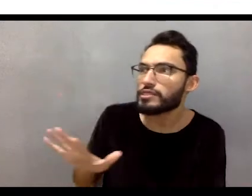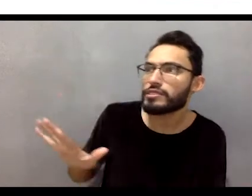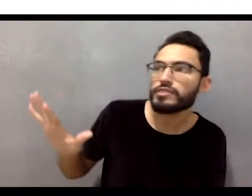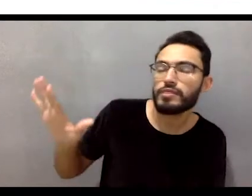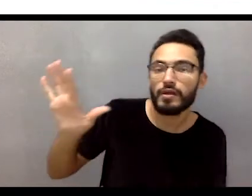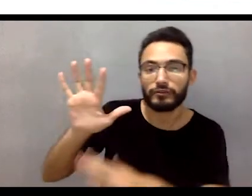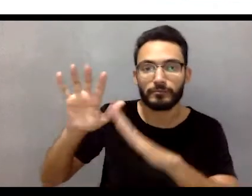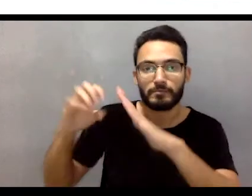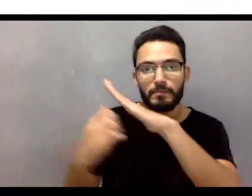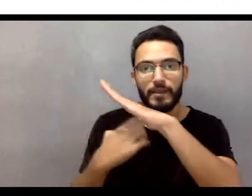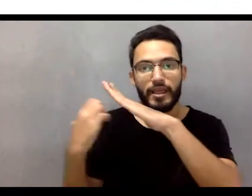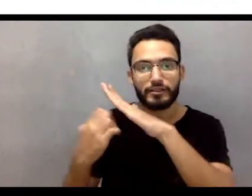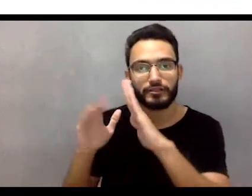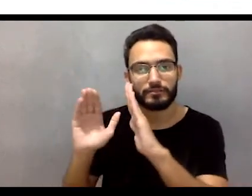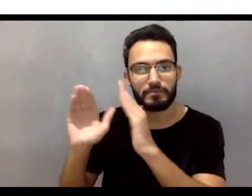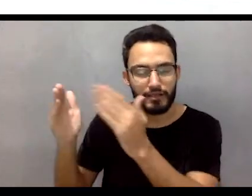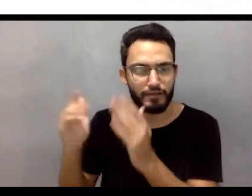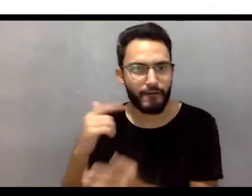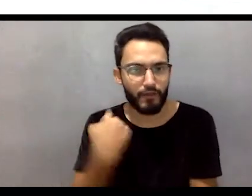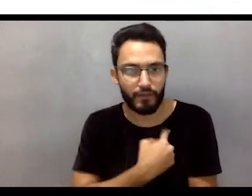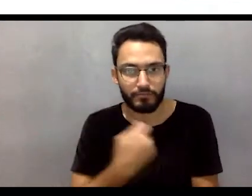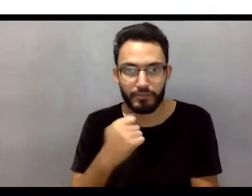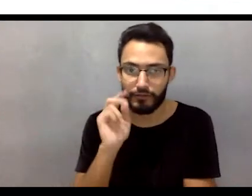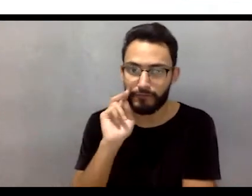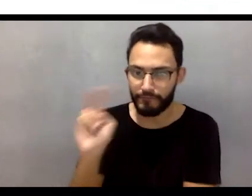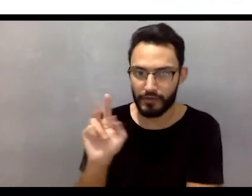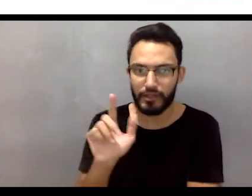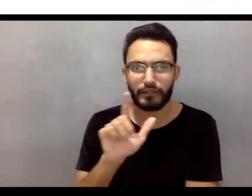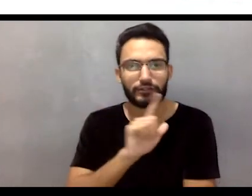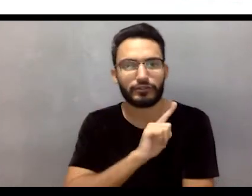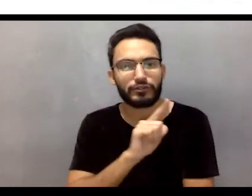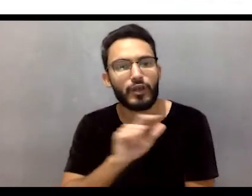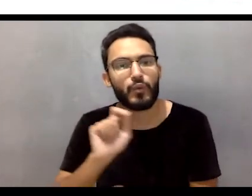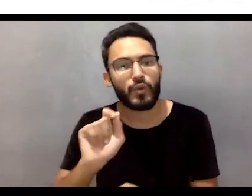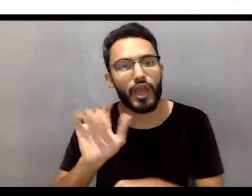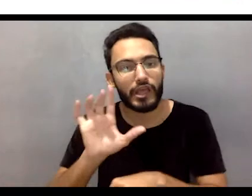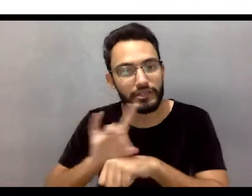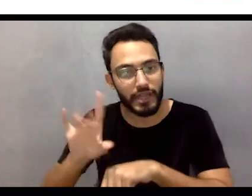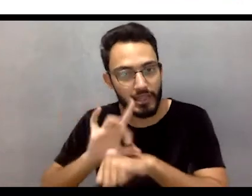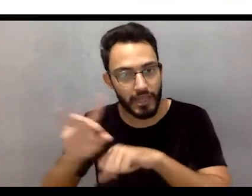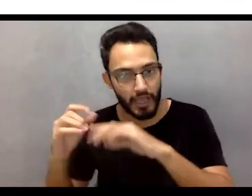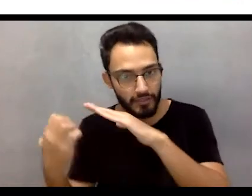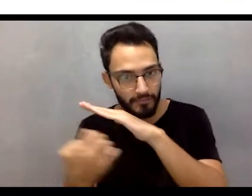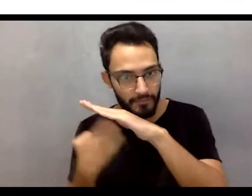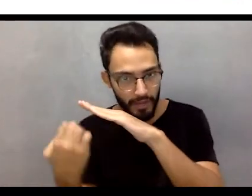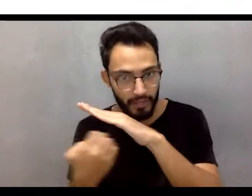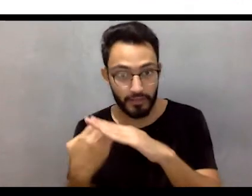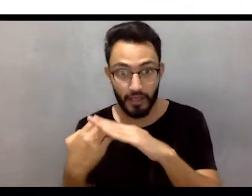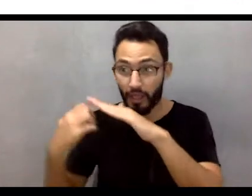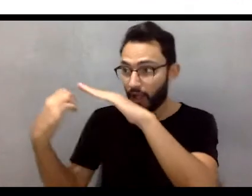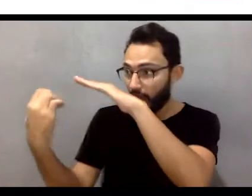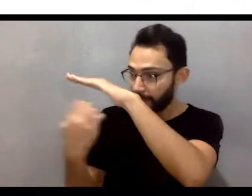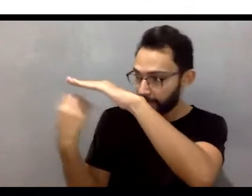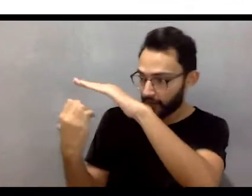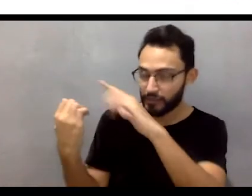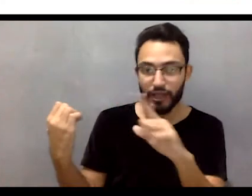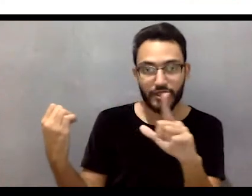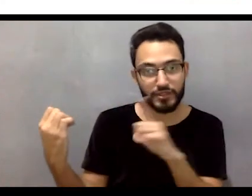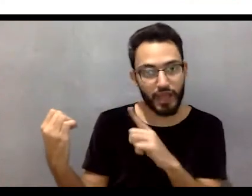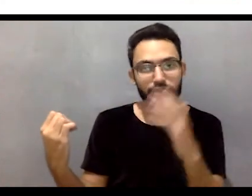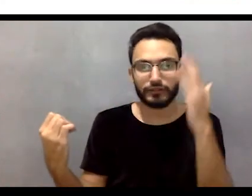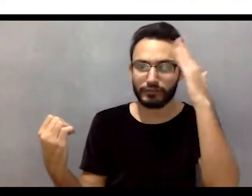empresa especificamente. Nós temos a estratégia da empresa. Então, a empresa, ela